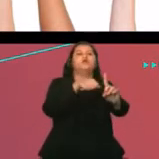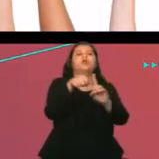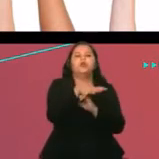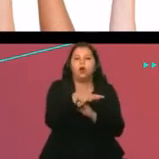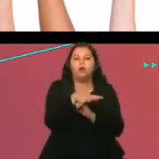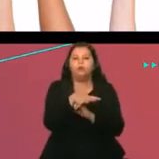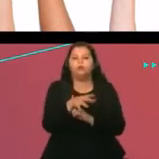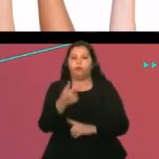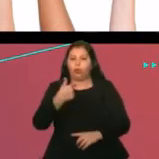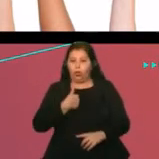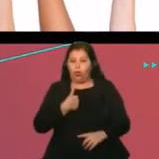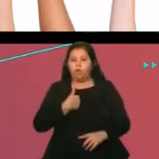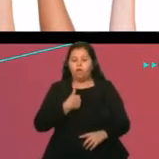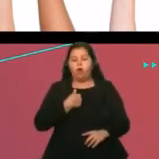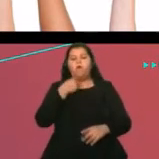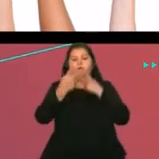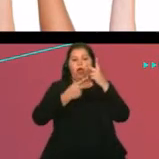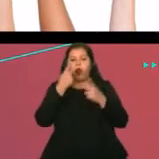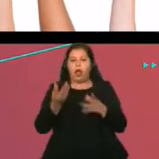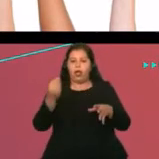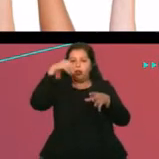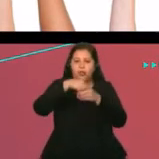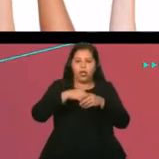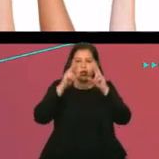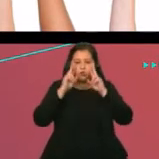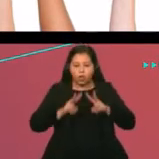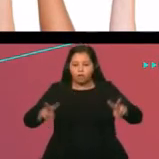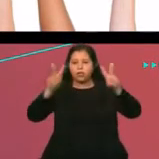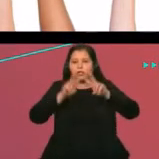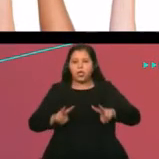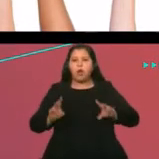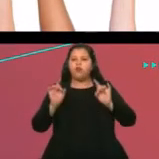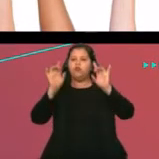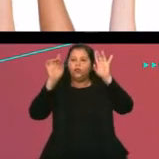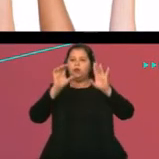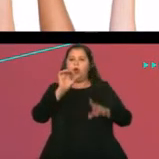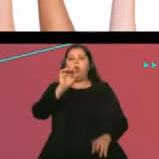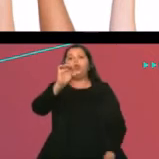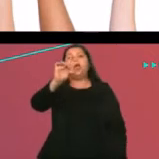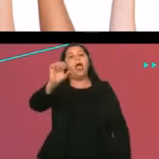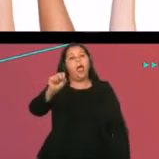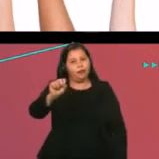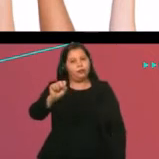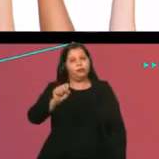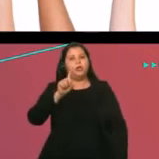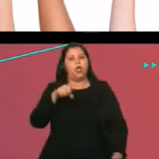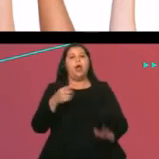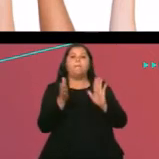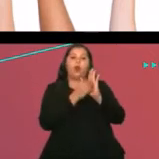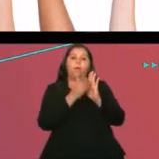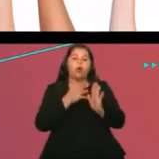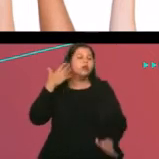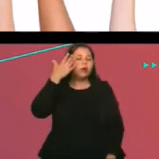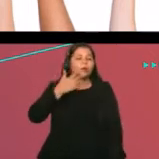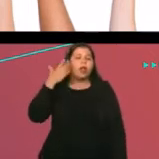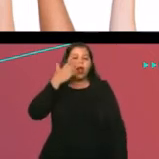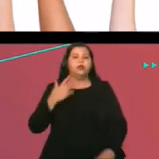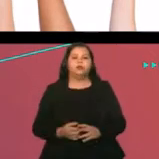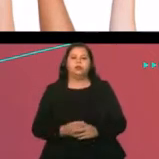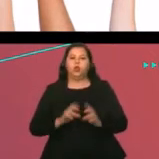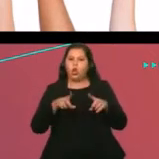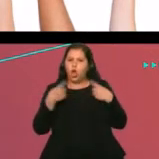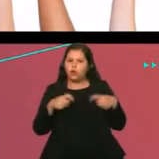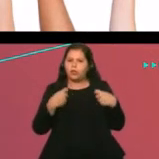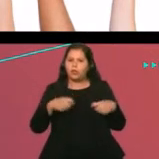vocês isso dentro da Visão específica do Sodré esc O objetivo dessa palestra né mas nós precisamos antes é